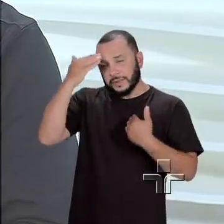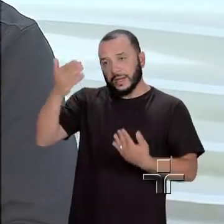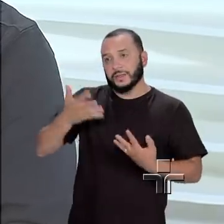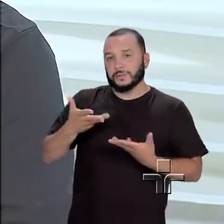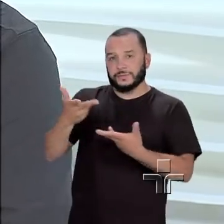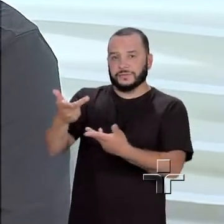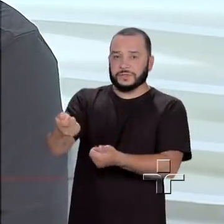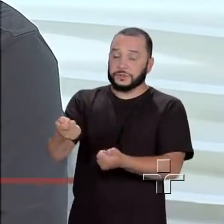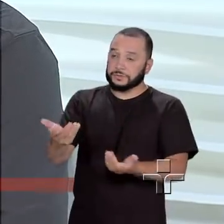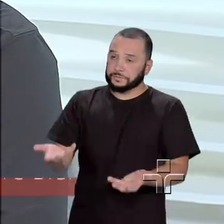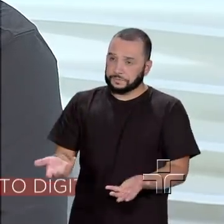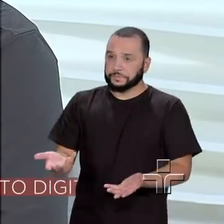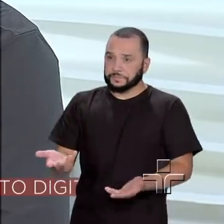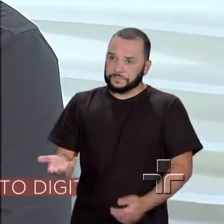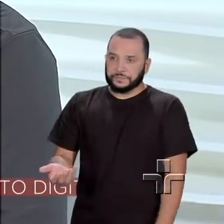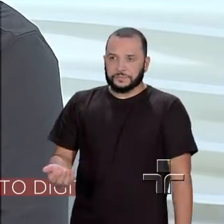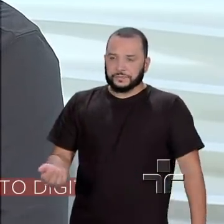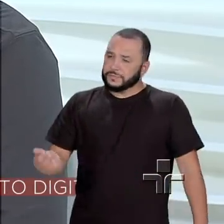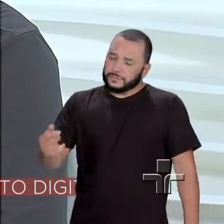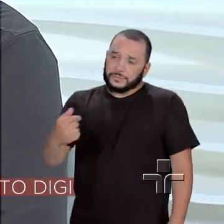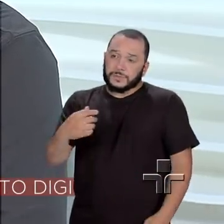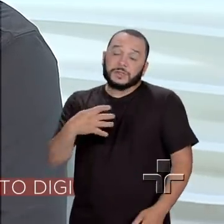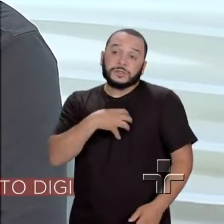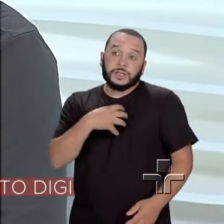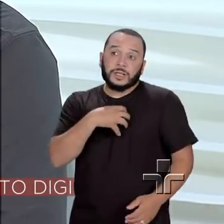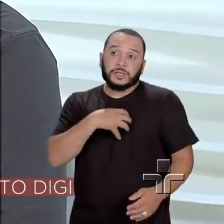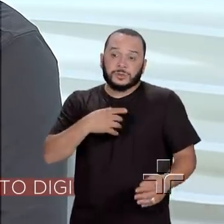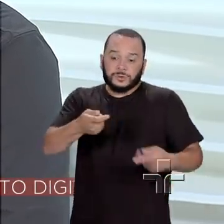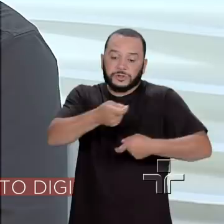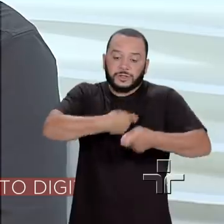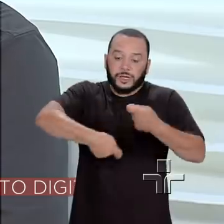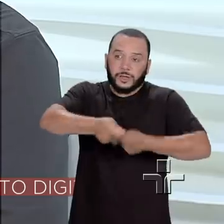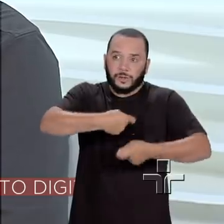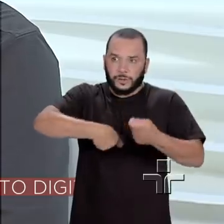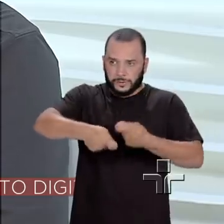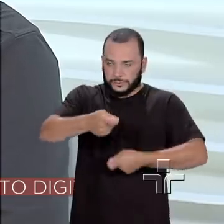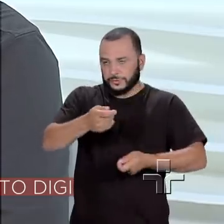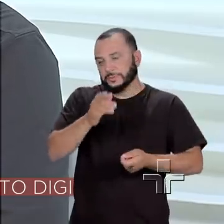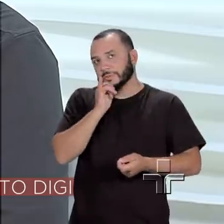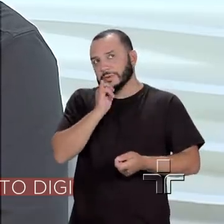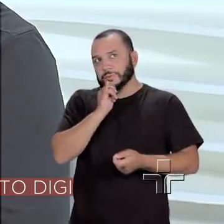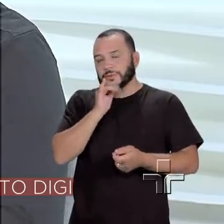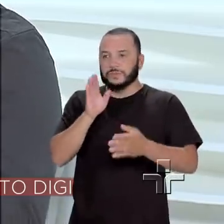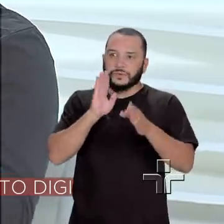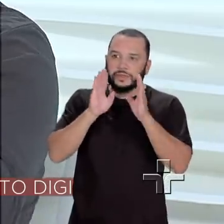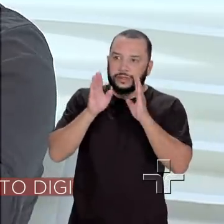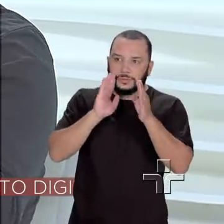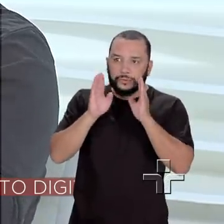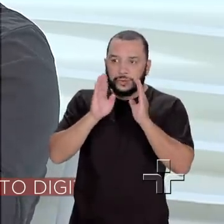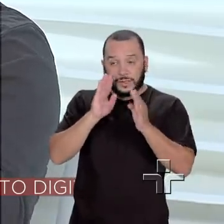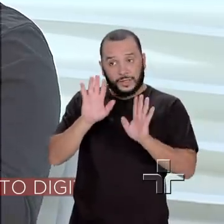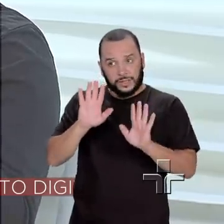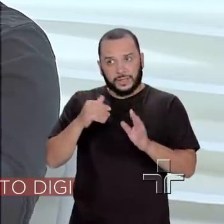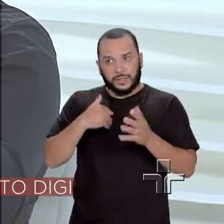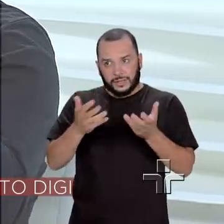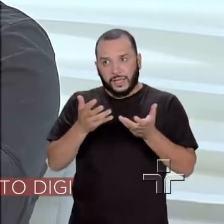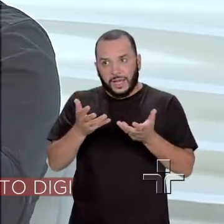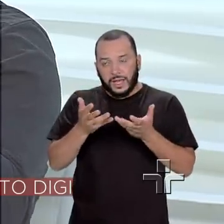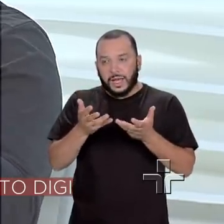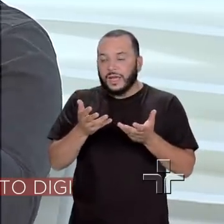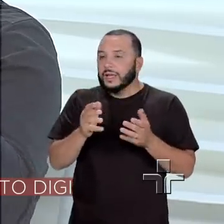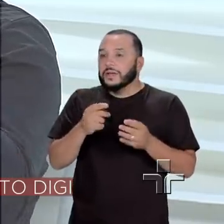Enquanto, Ricardo, o modelo de negócios de lugares como o Facebook for vender uma